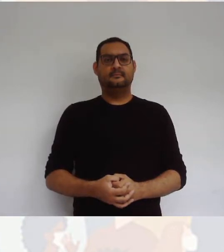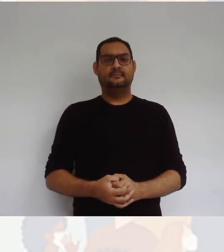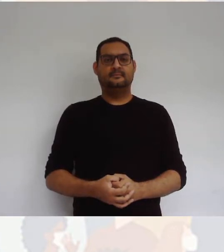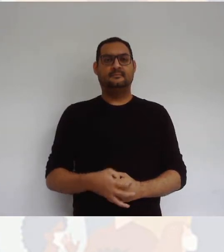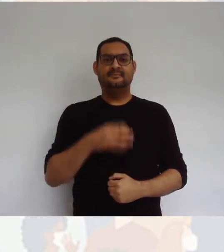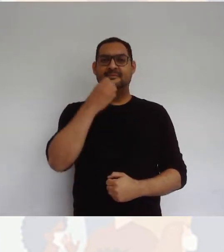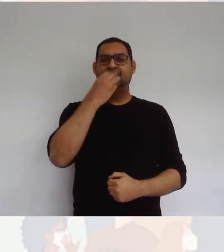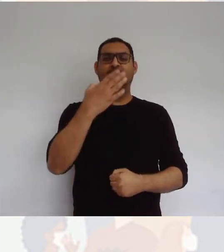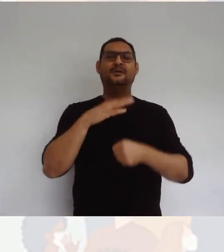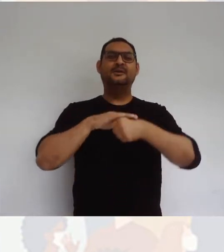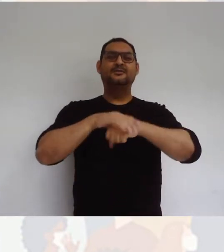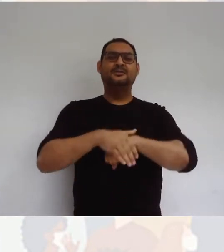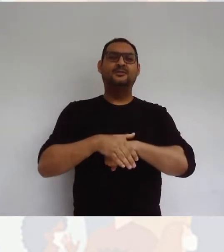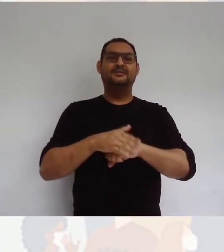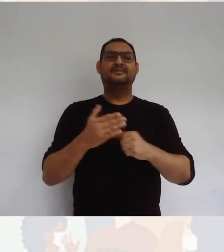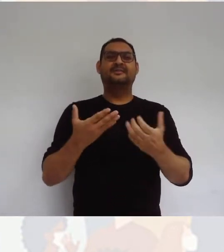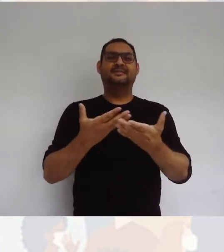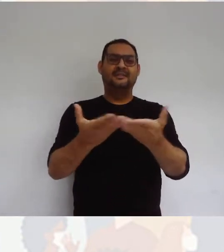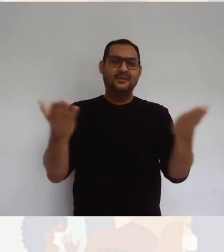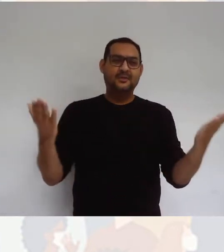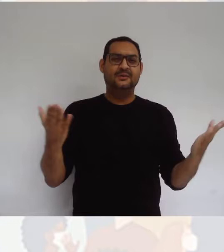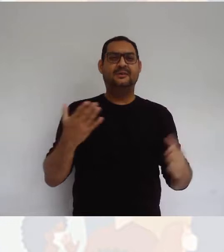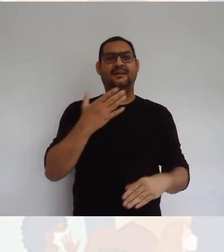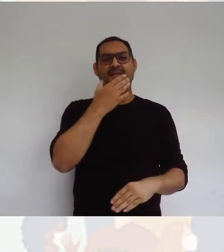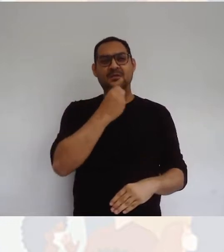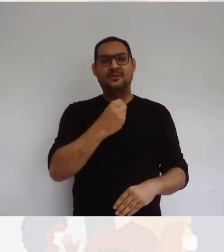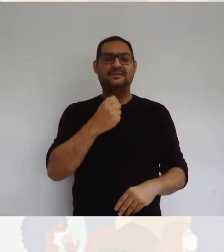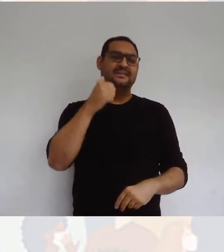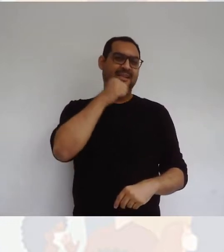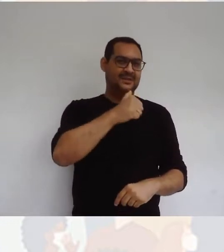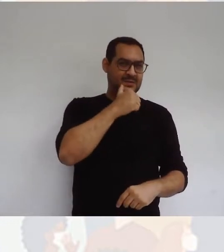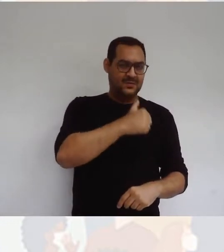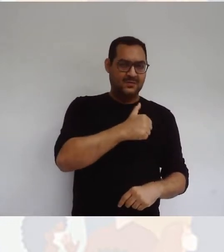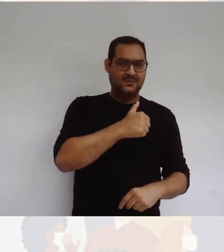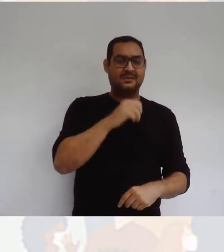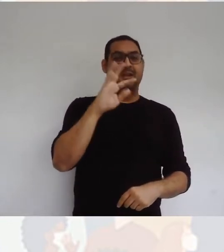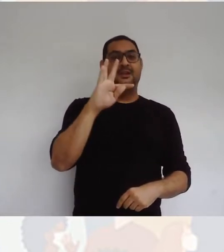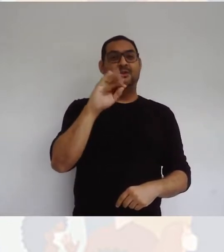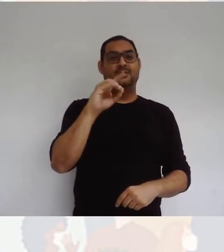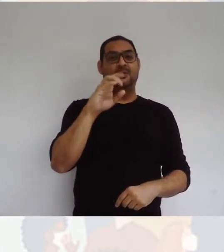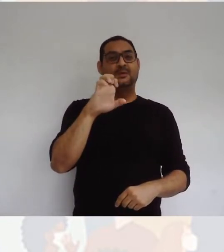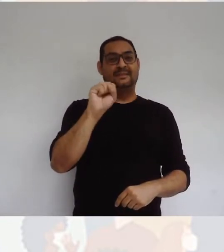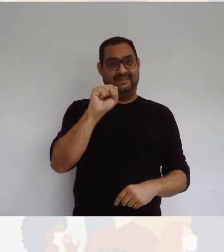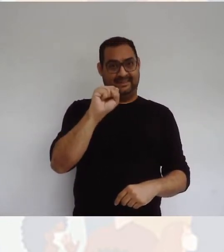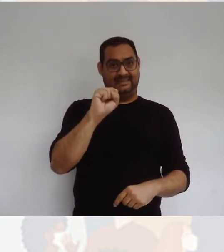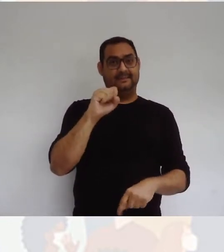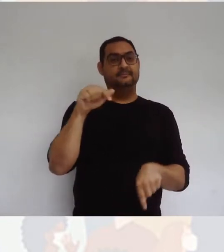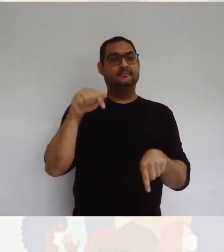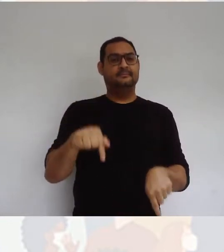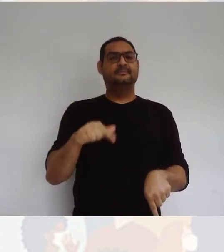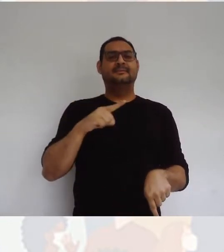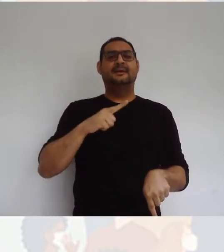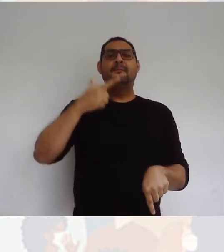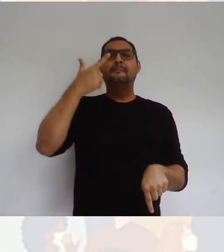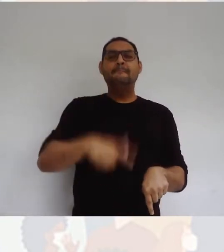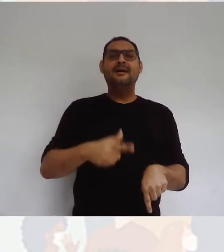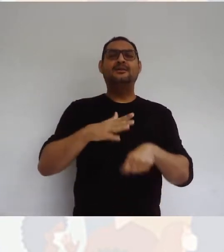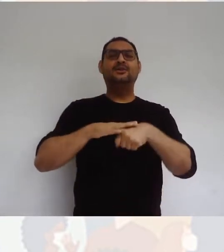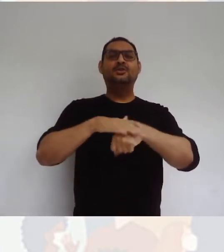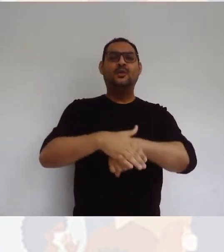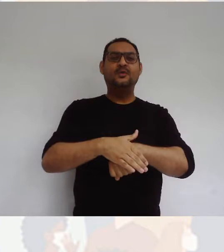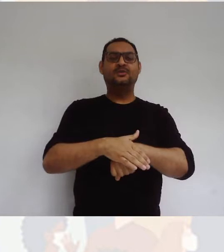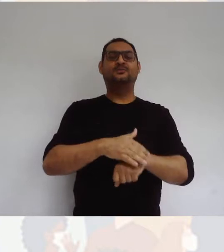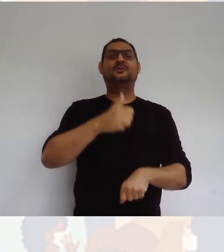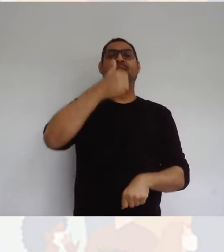Boa noite a todas, a todos, a todes. Nós estamos em mais uma noite no